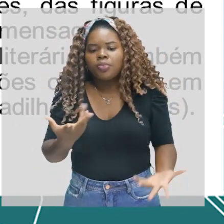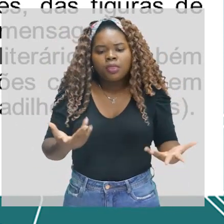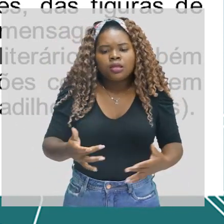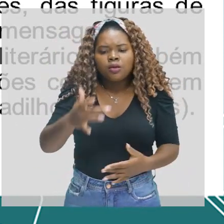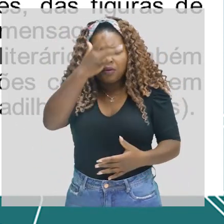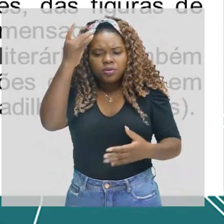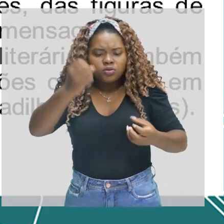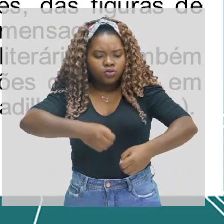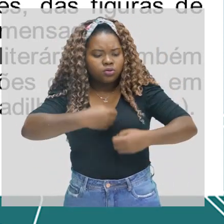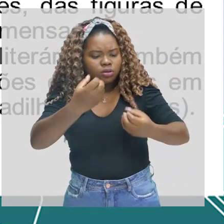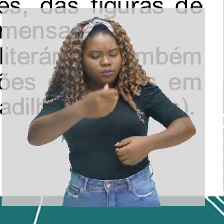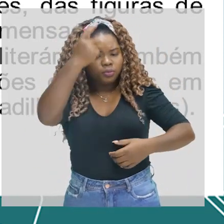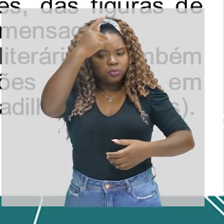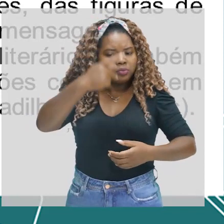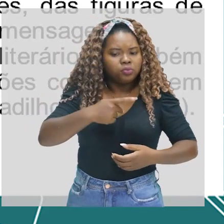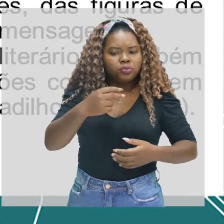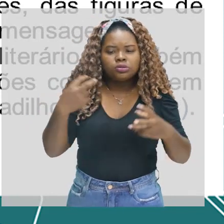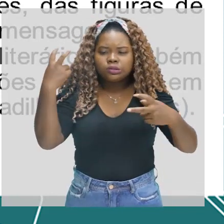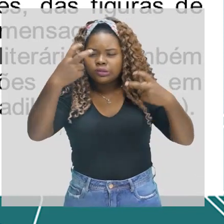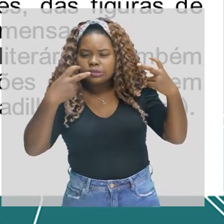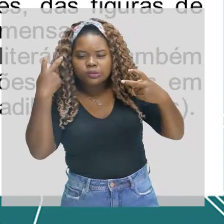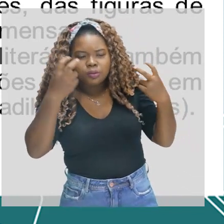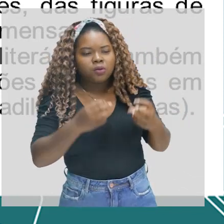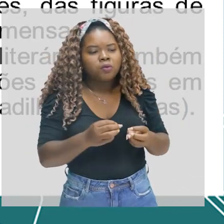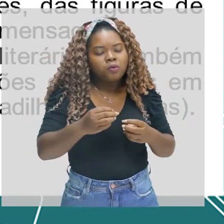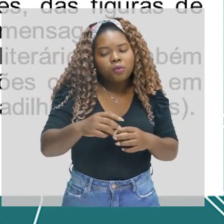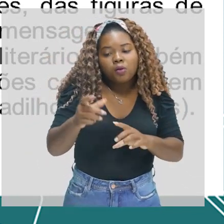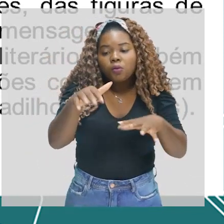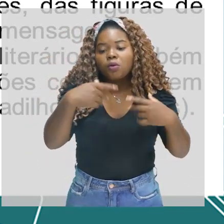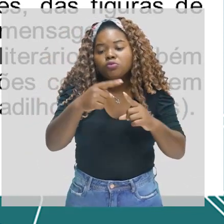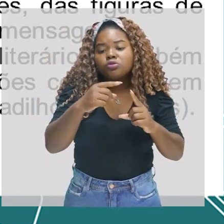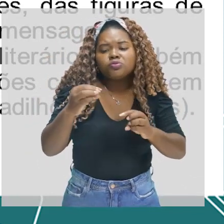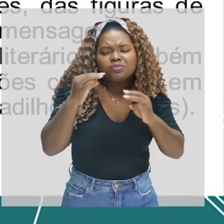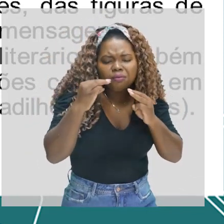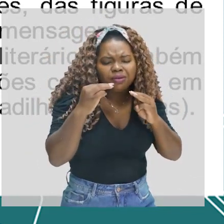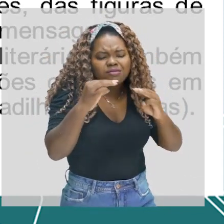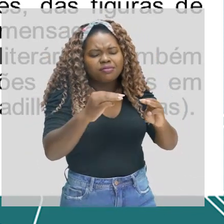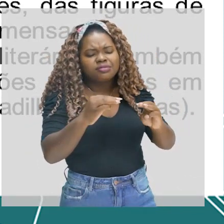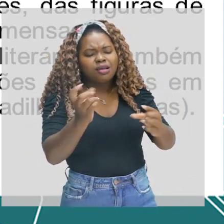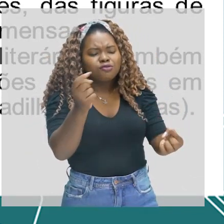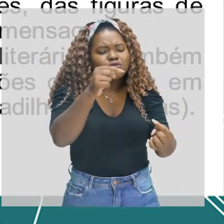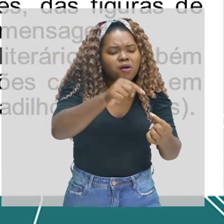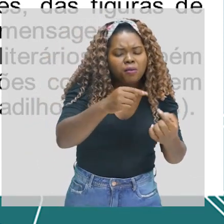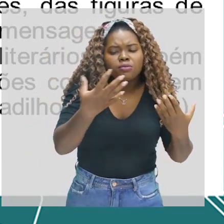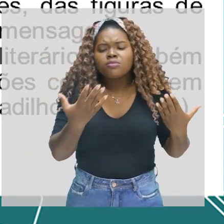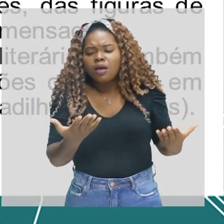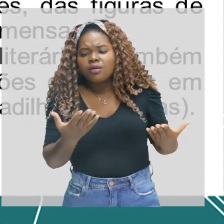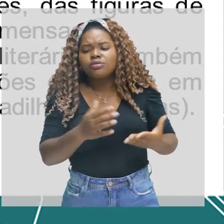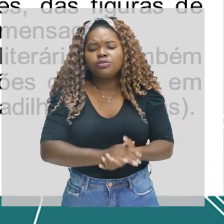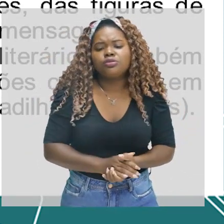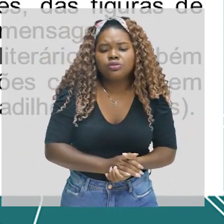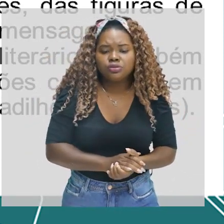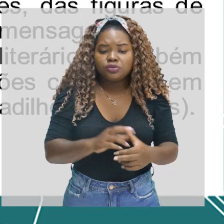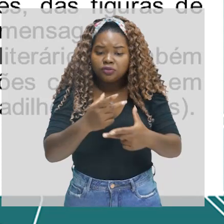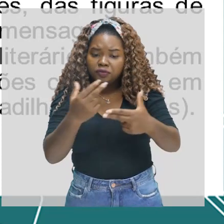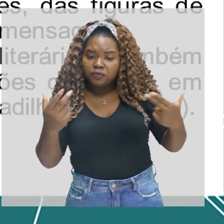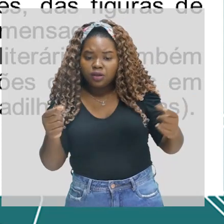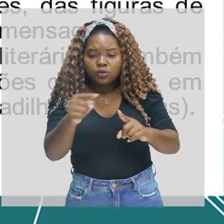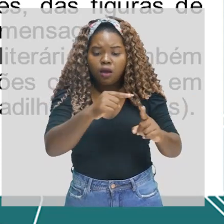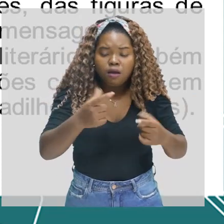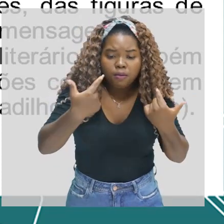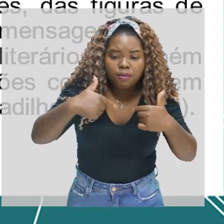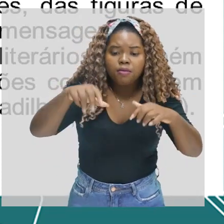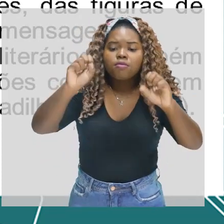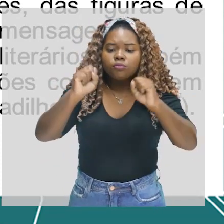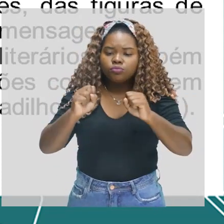sendo transmitida, por meio da escolha das palavras, das expressões, das figuras de linguagem. Por